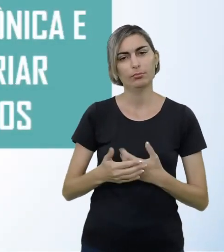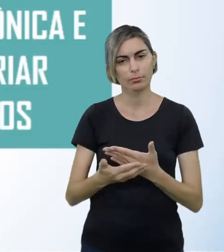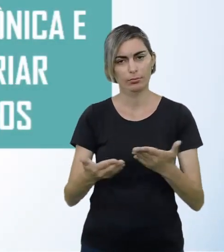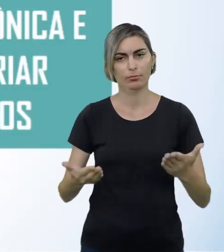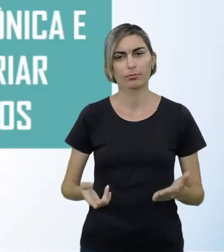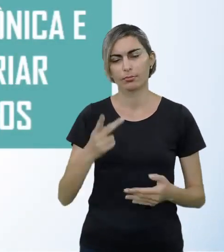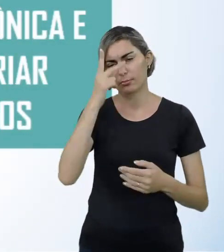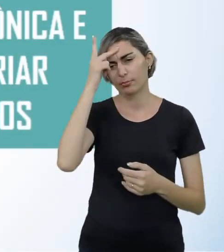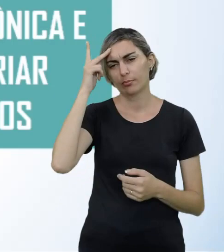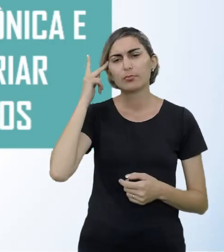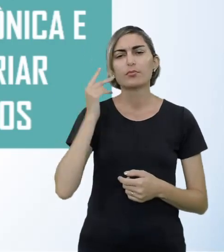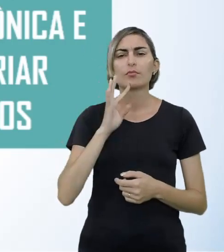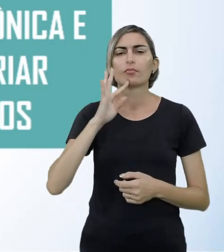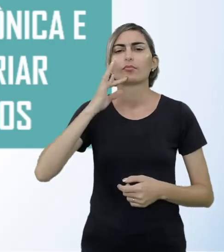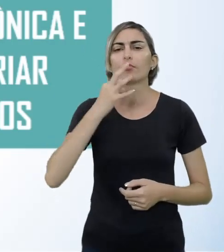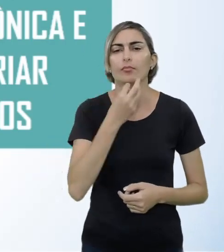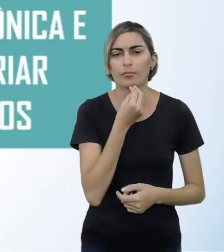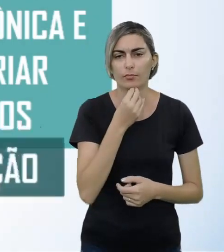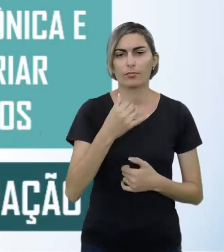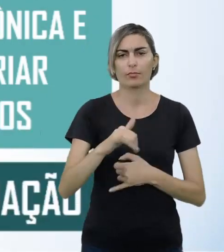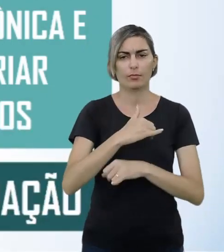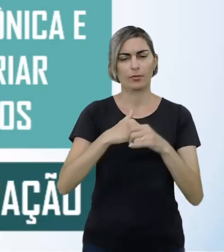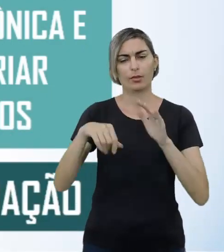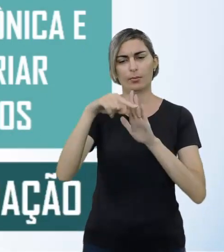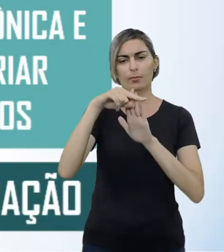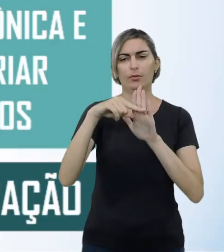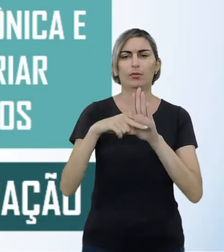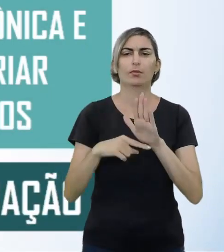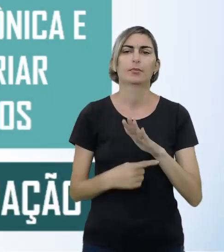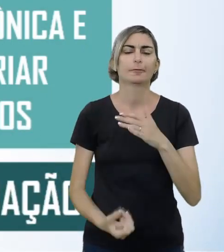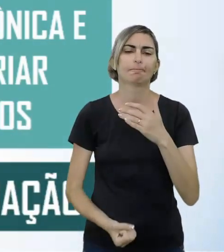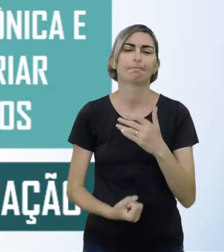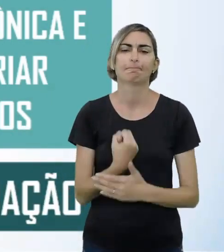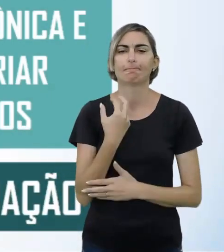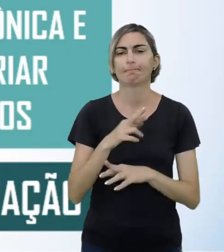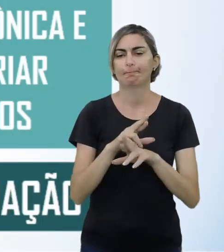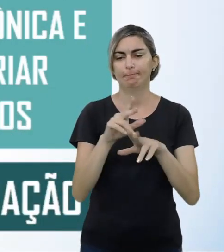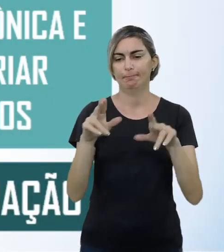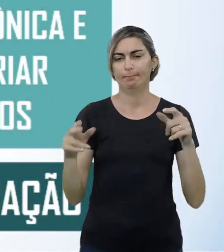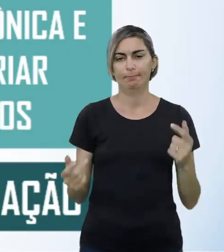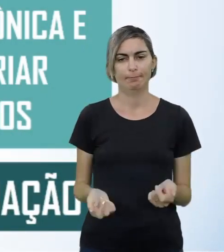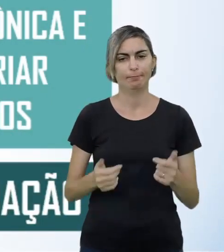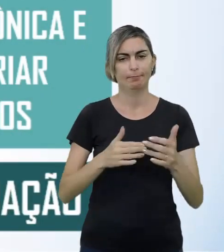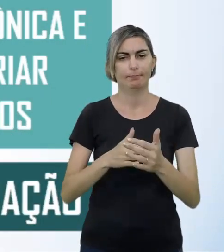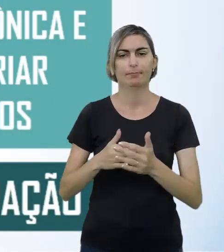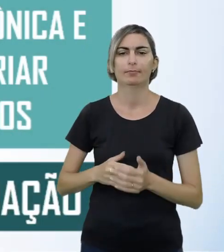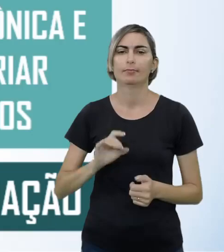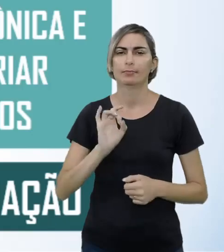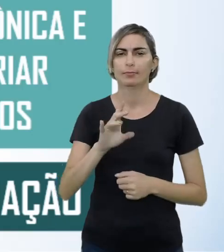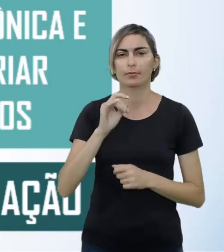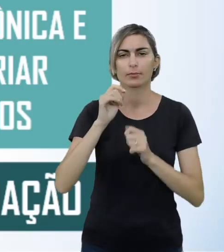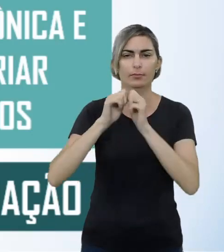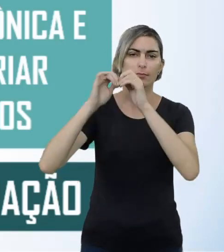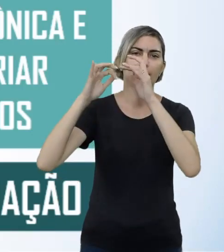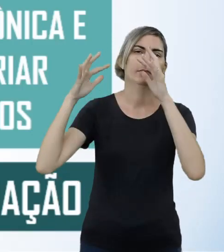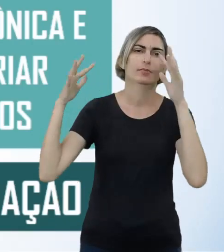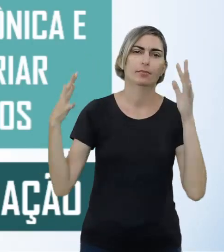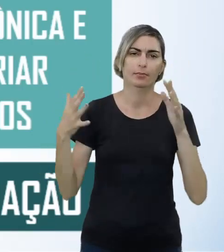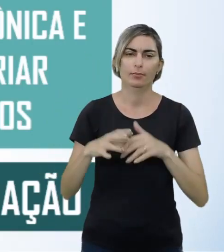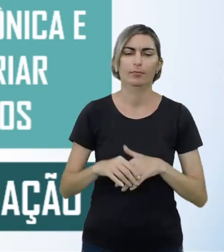Leva pessoas com o mínimo de conhecimento de eletrônica e programação a criar diversos dispositivos limitados apenas pela sua